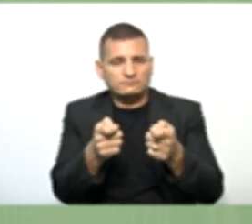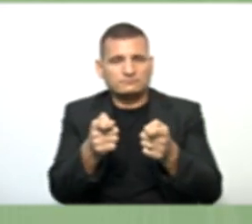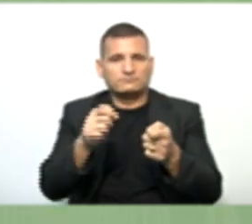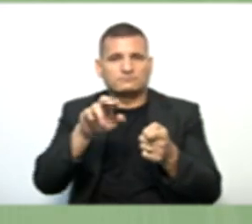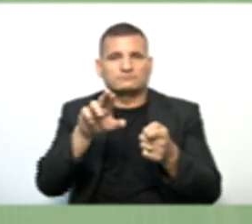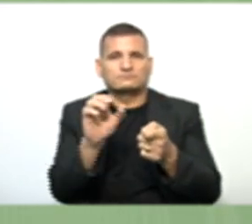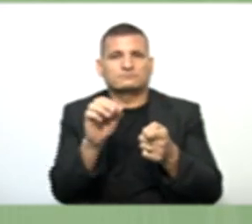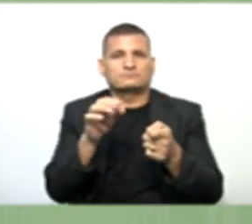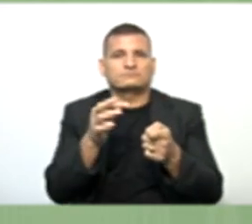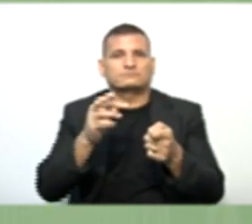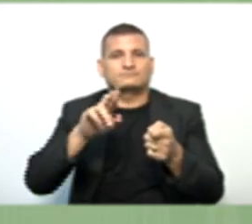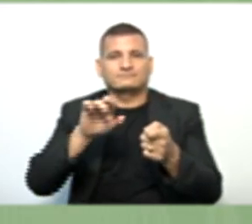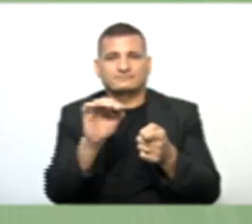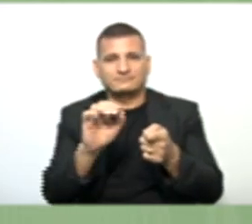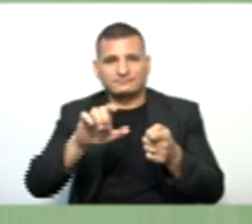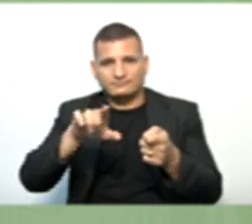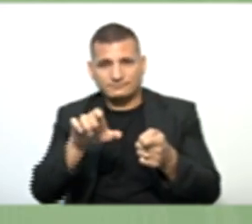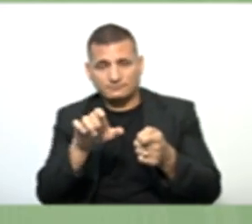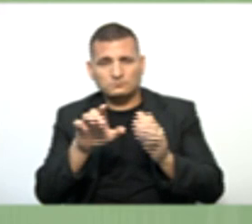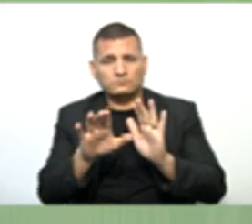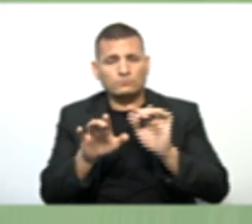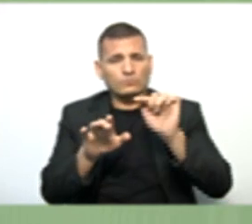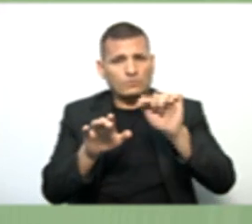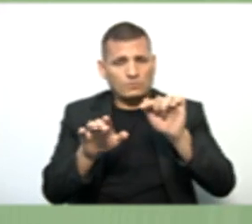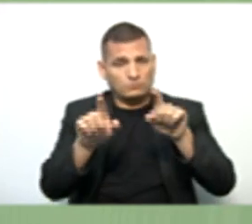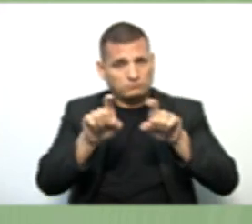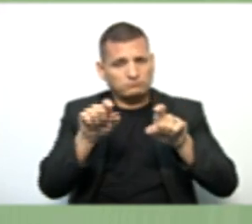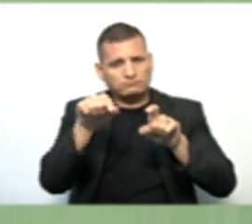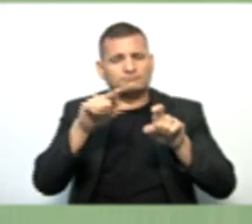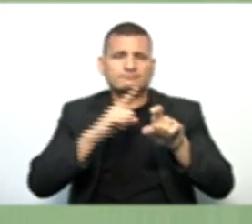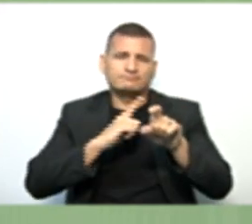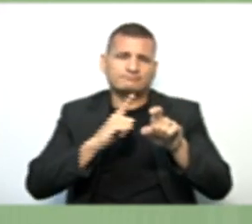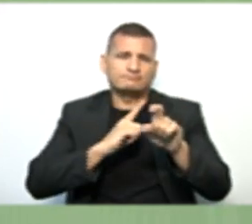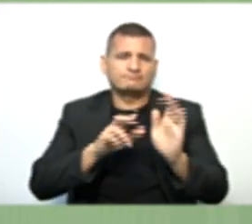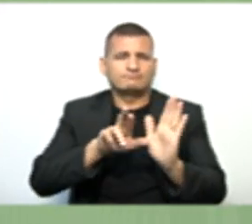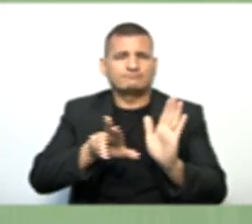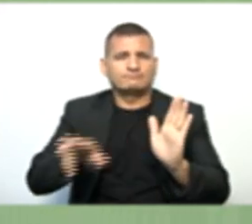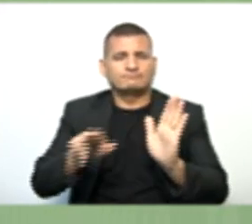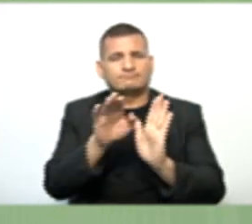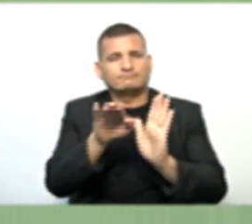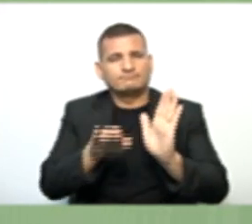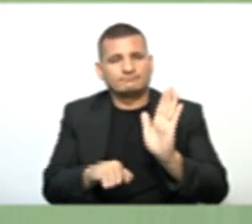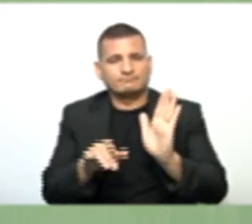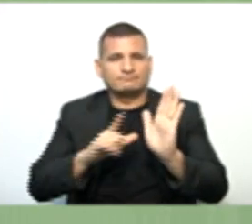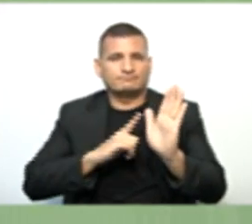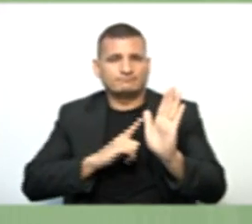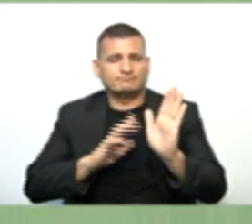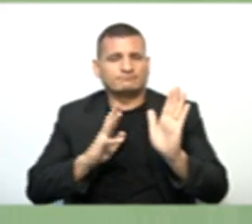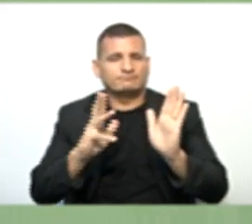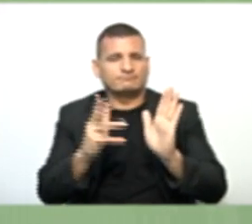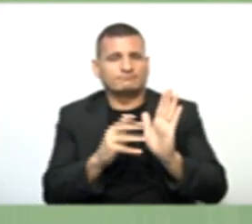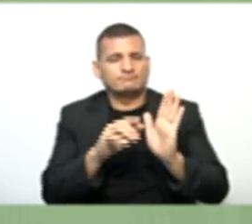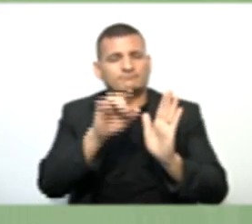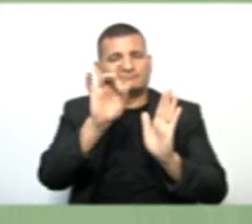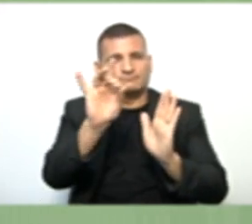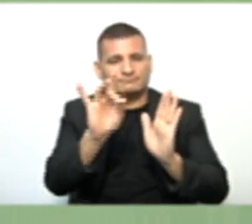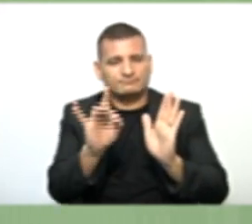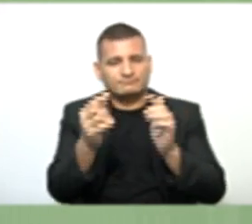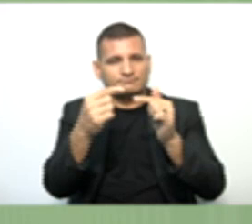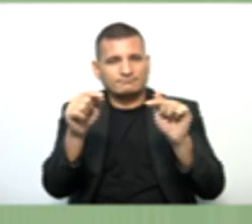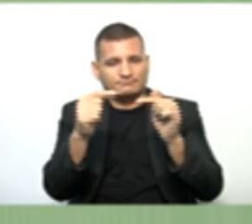de computador, ele é uma sequência de comandos, como a gente já viu na aula passada, né? Todos os comandos são executados um após o